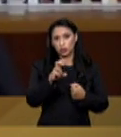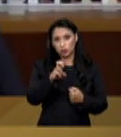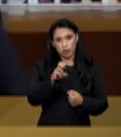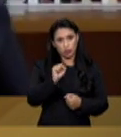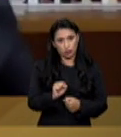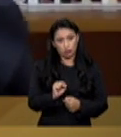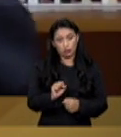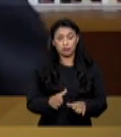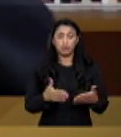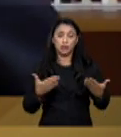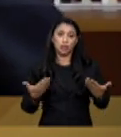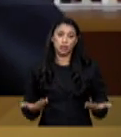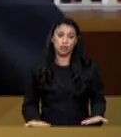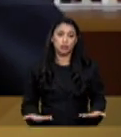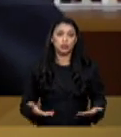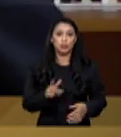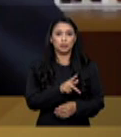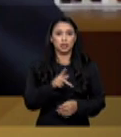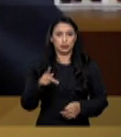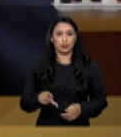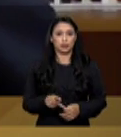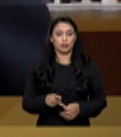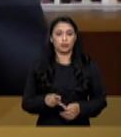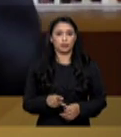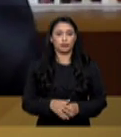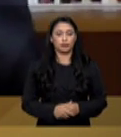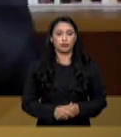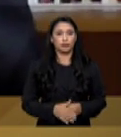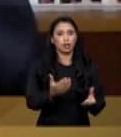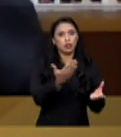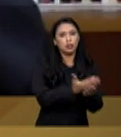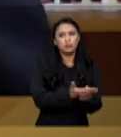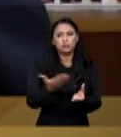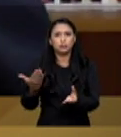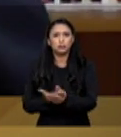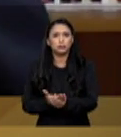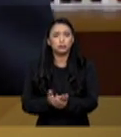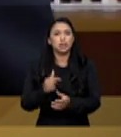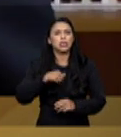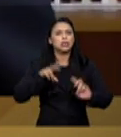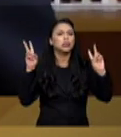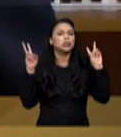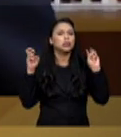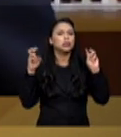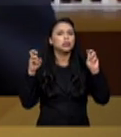58. E, finalmente, presidente, o leading case nessa matéria, mandado de